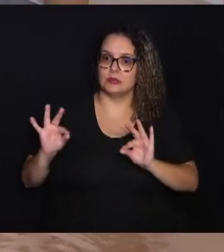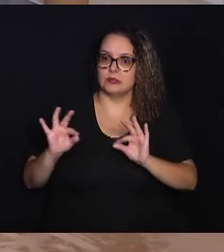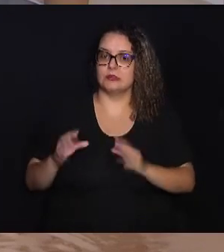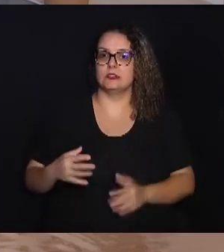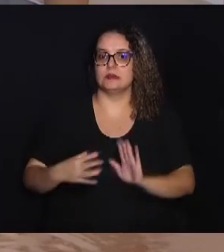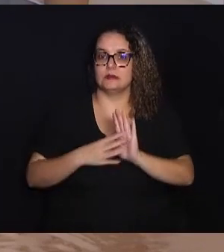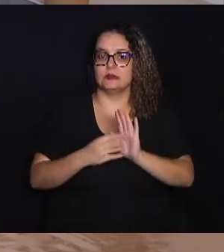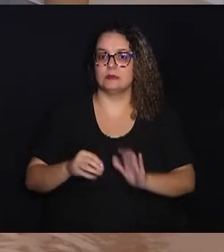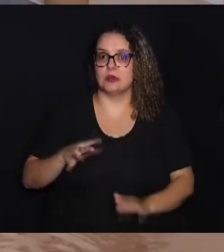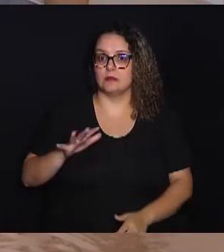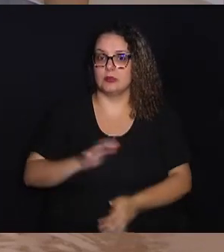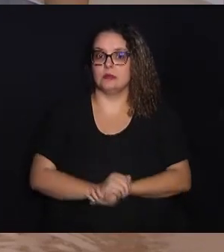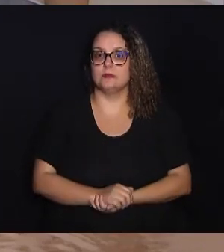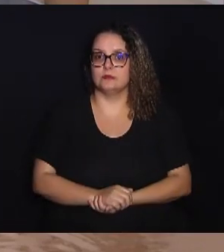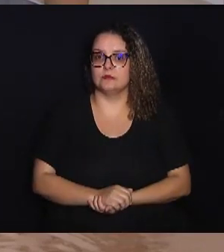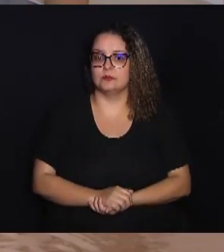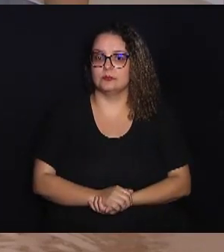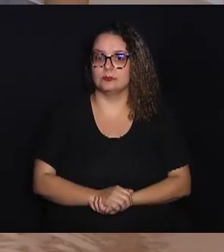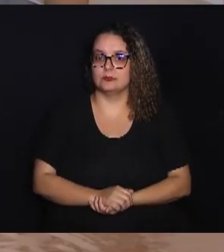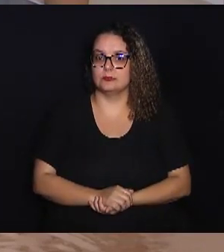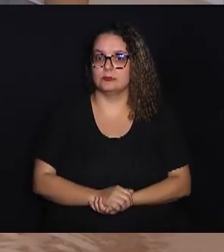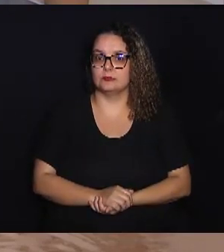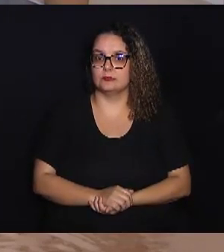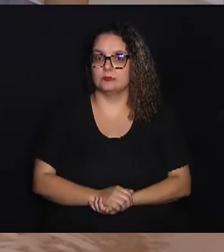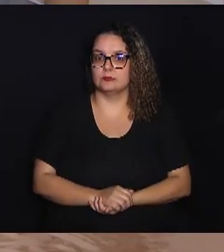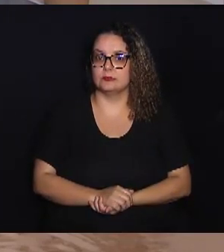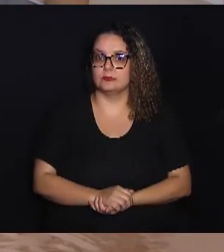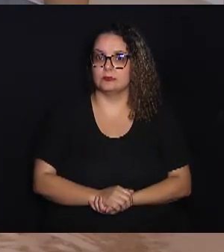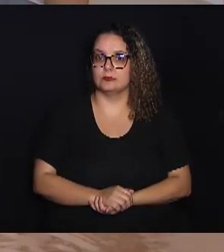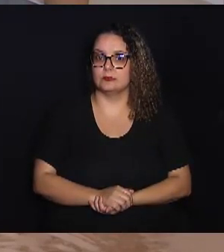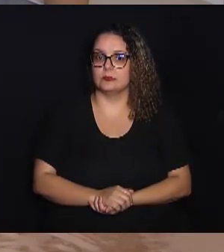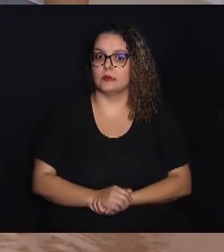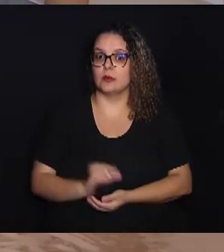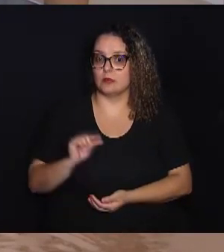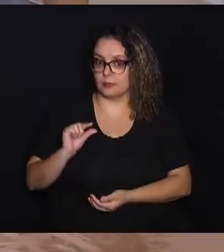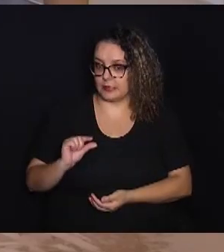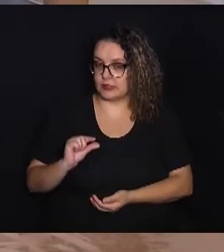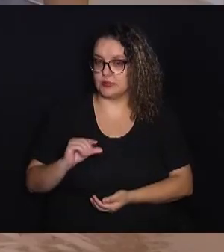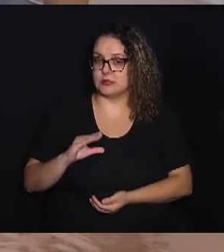Ó, a textura dela já tá ficando diferente.